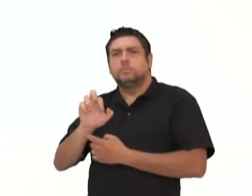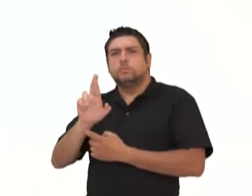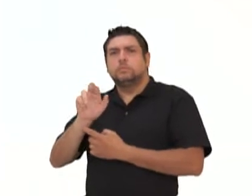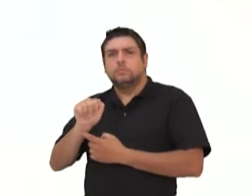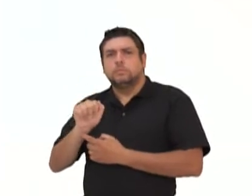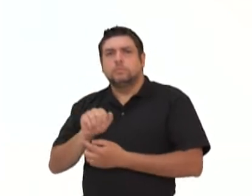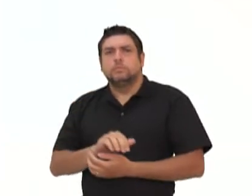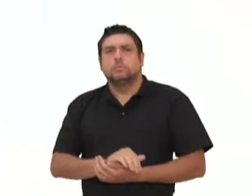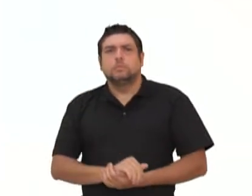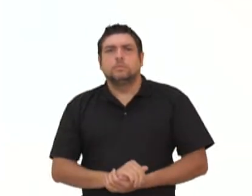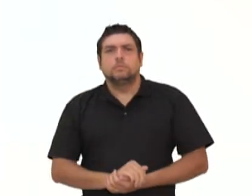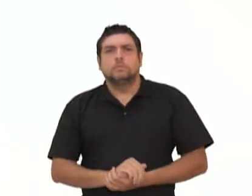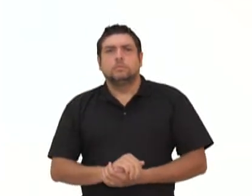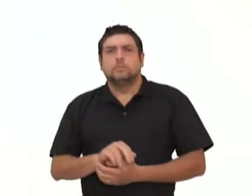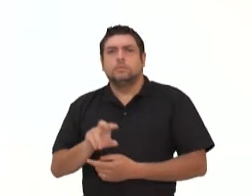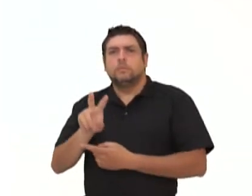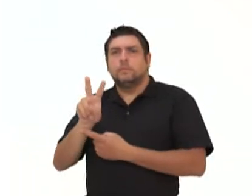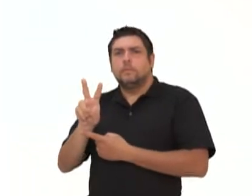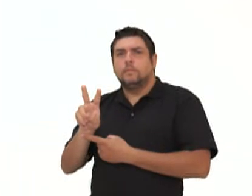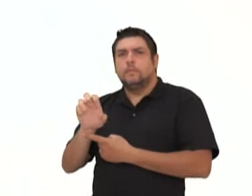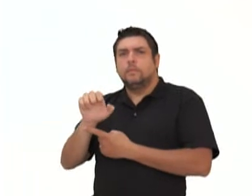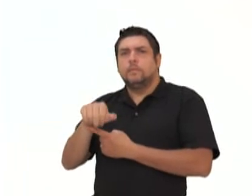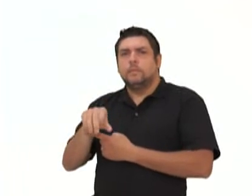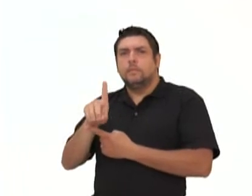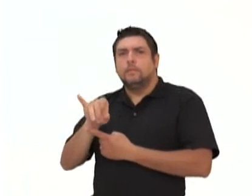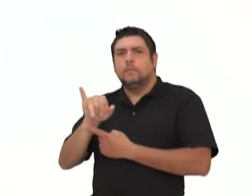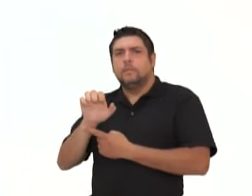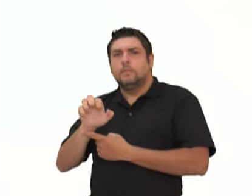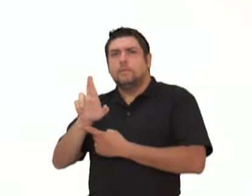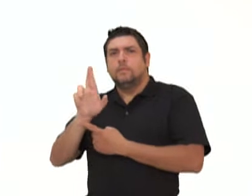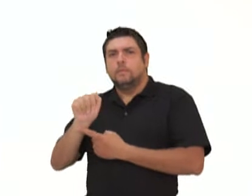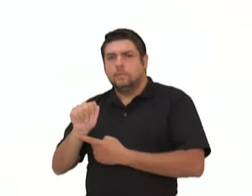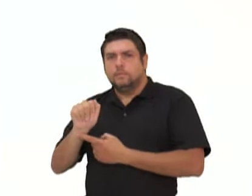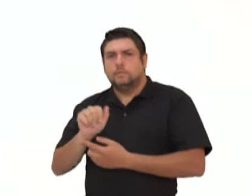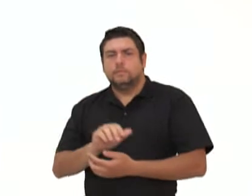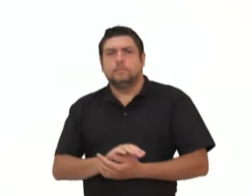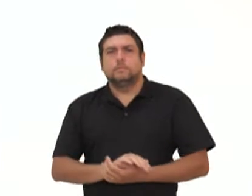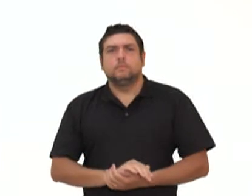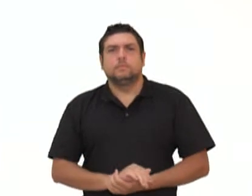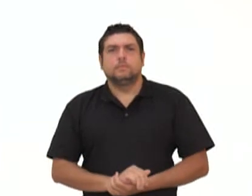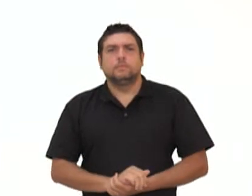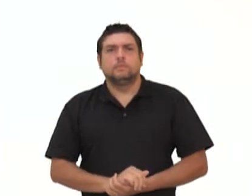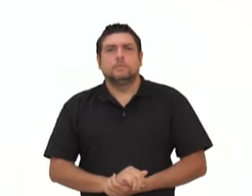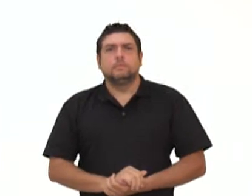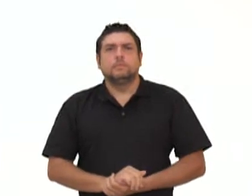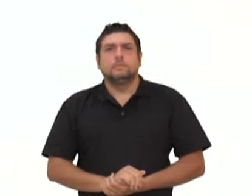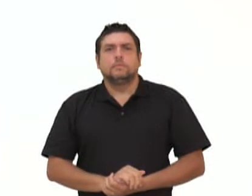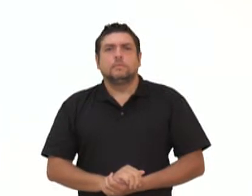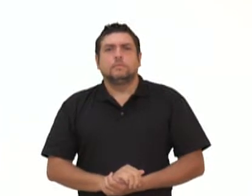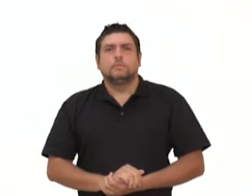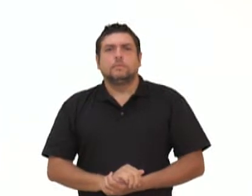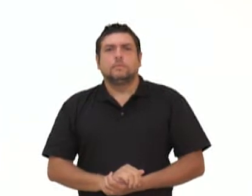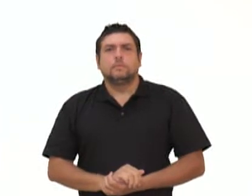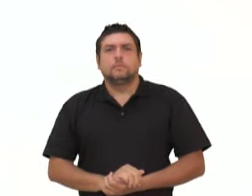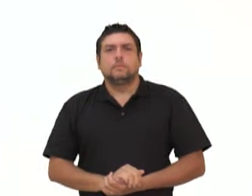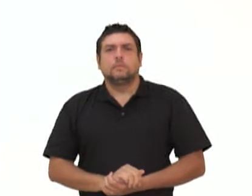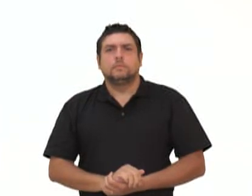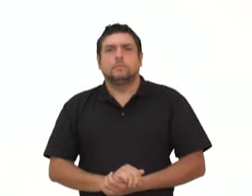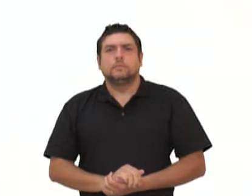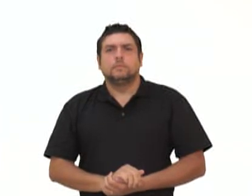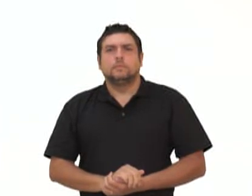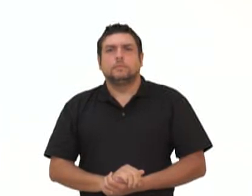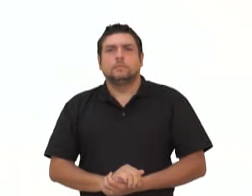vendiera hace años. Otro titular. El maestro, João, es el nombre que está